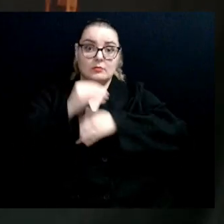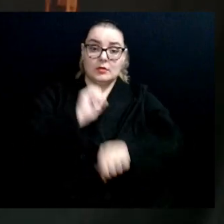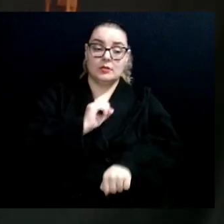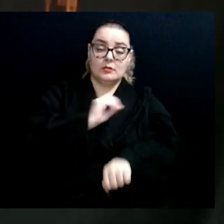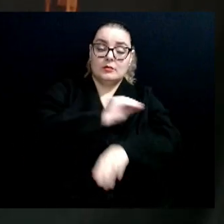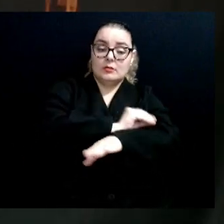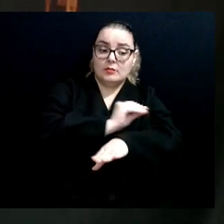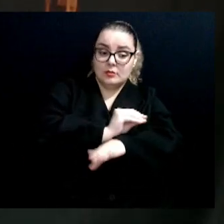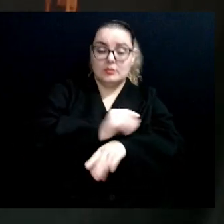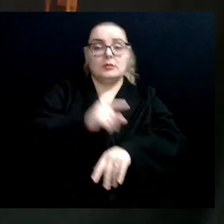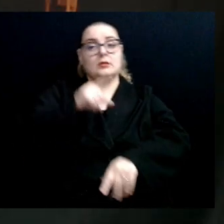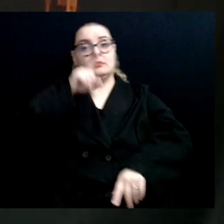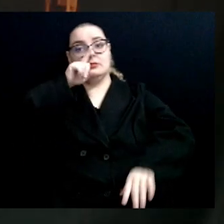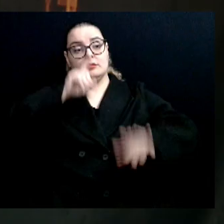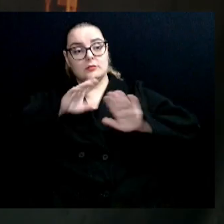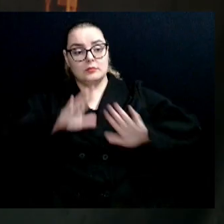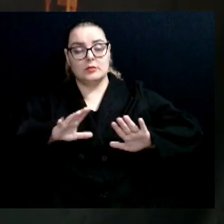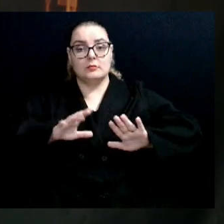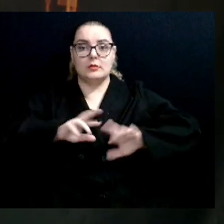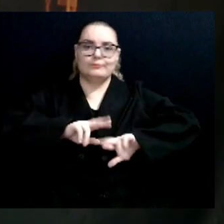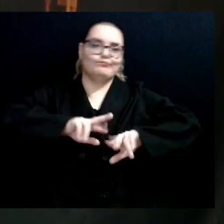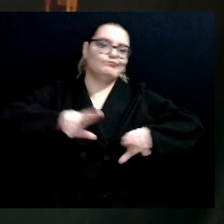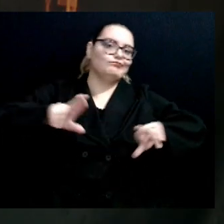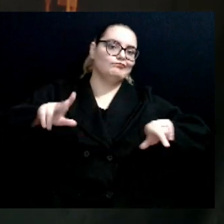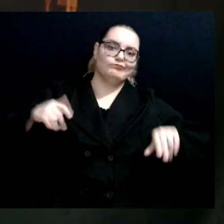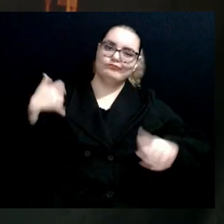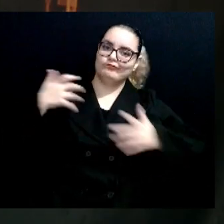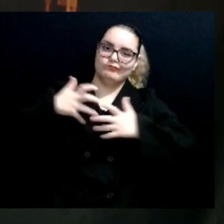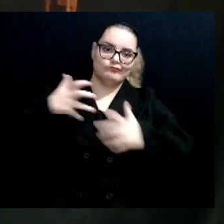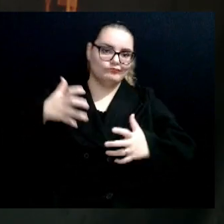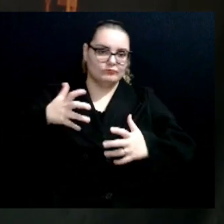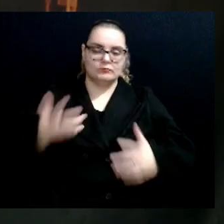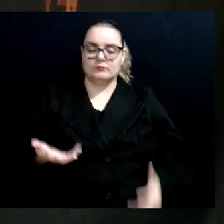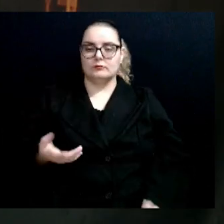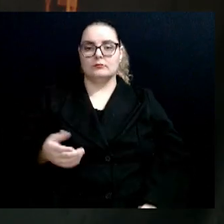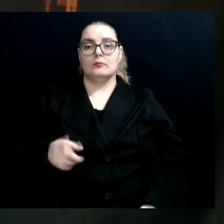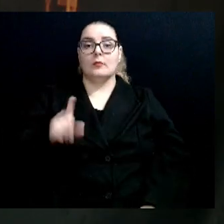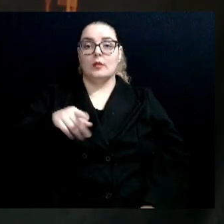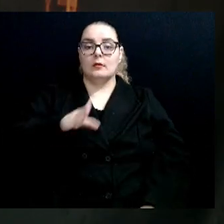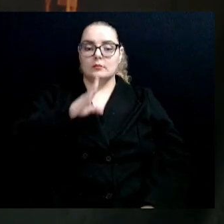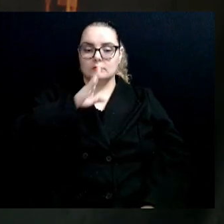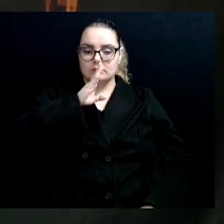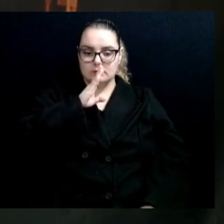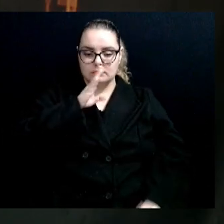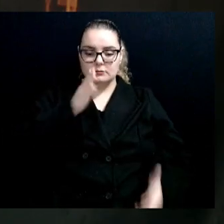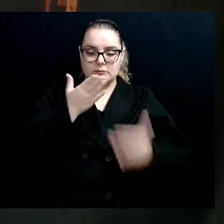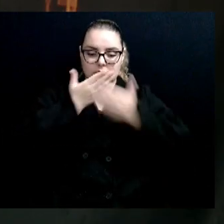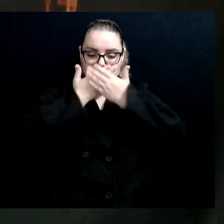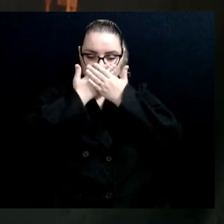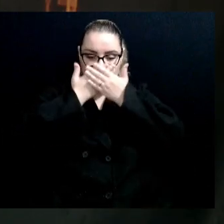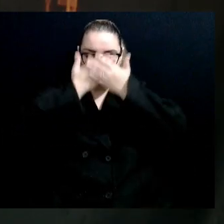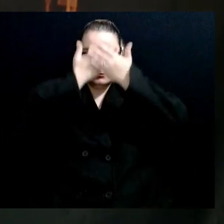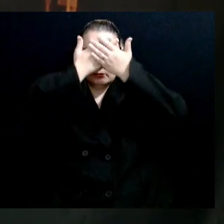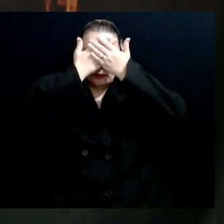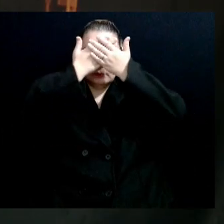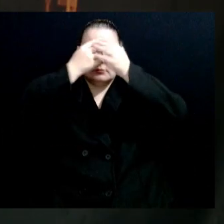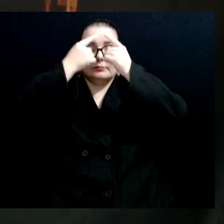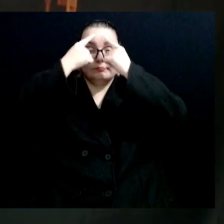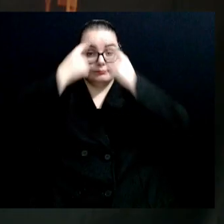pessoas idosas no Brasil, essa realidade ainda é marcada por silêncio, por medo e por violência. Em muitos